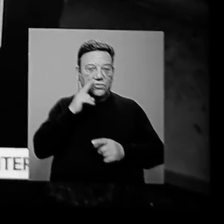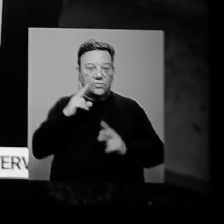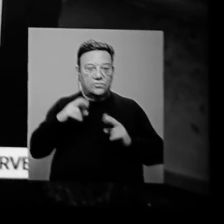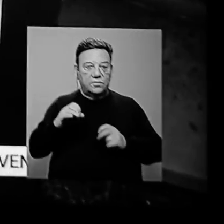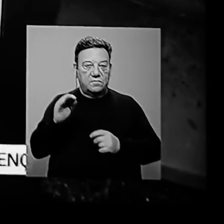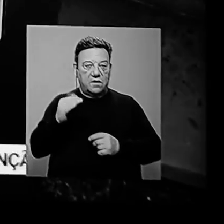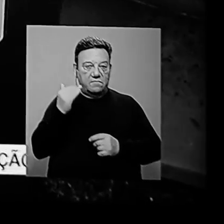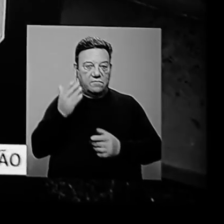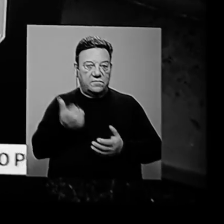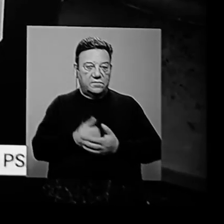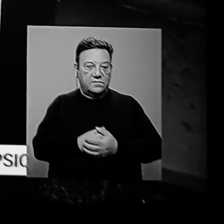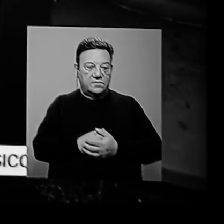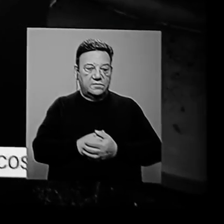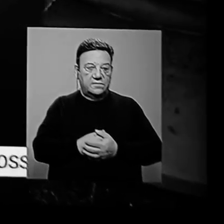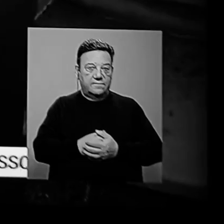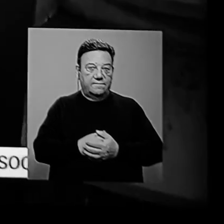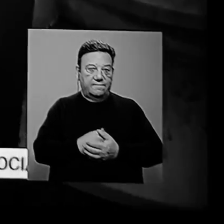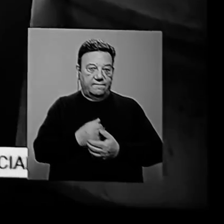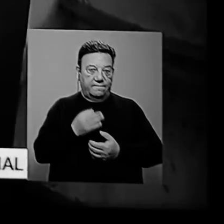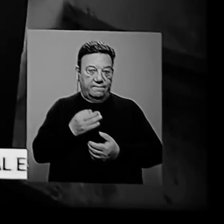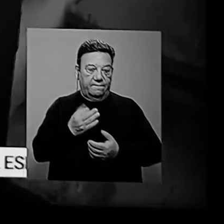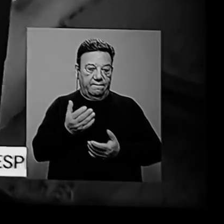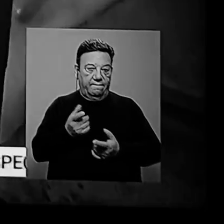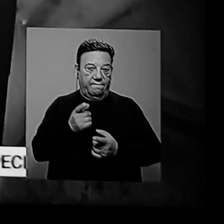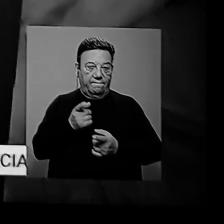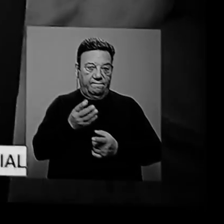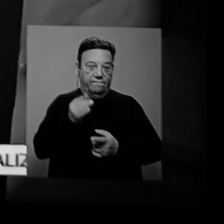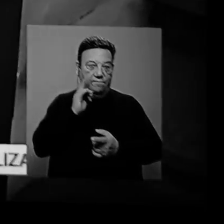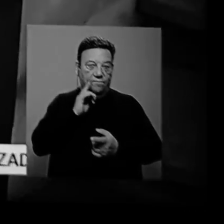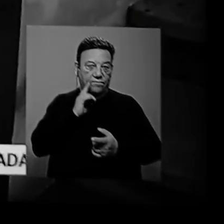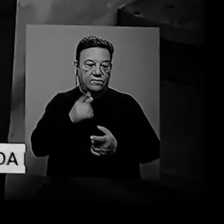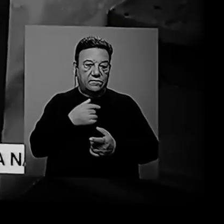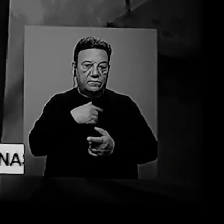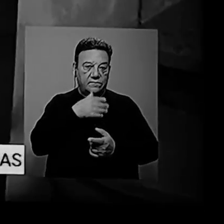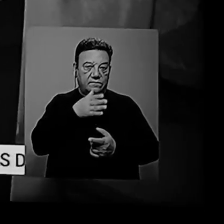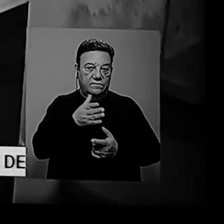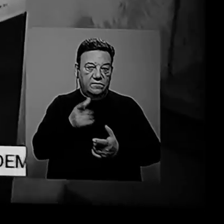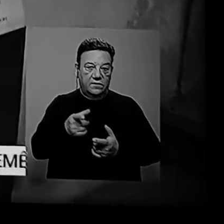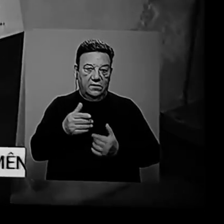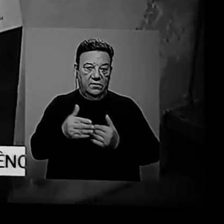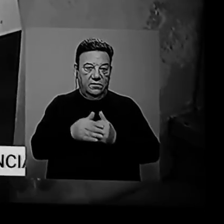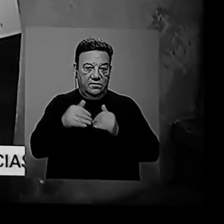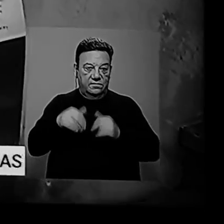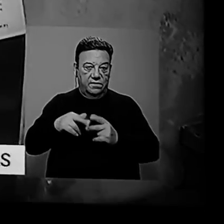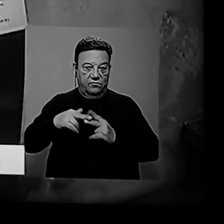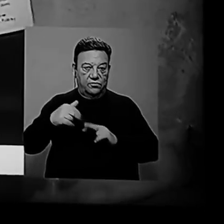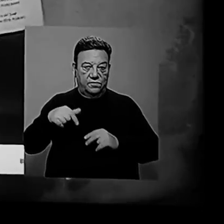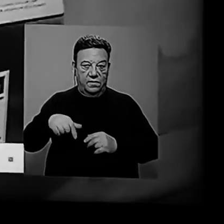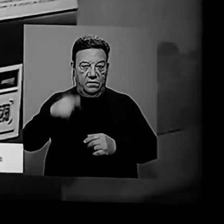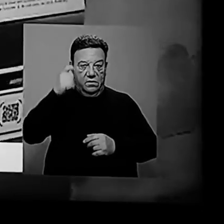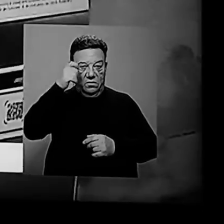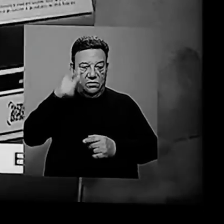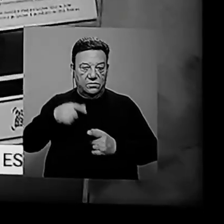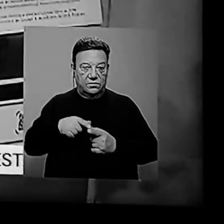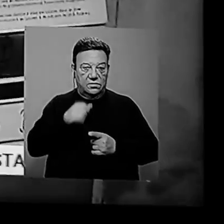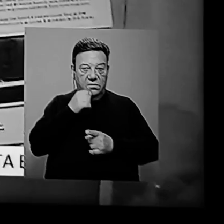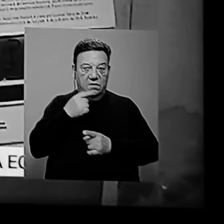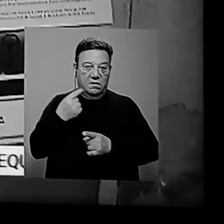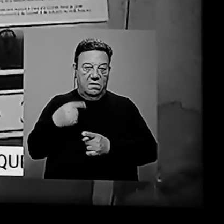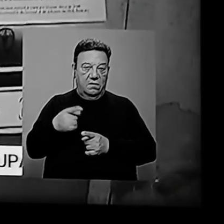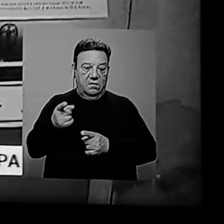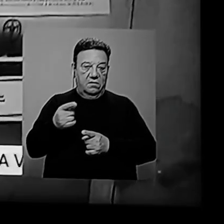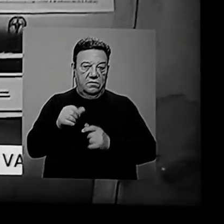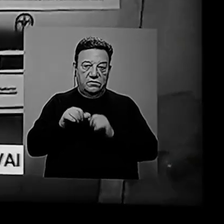informação sobre ele. De facto, é muito importante referir que o Cemitério Municipal de Louros utiliza